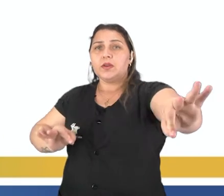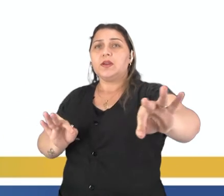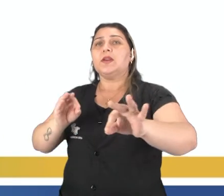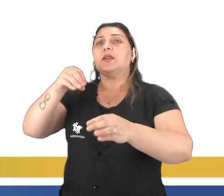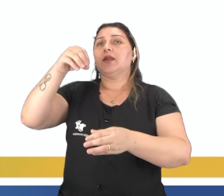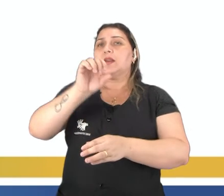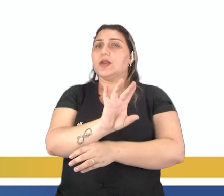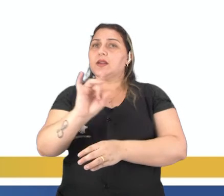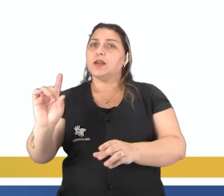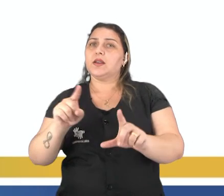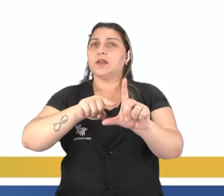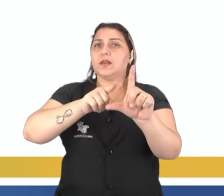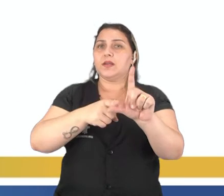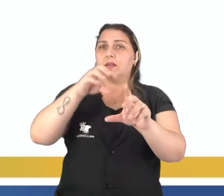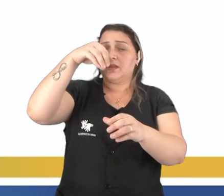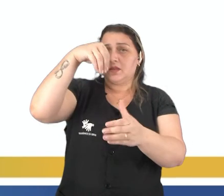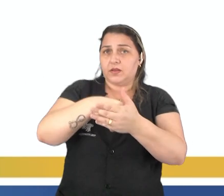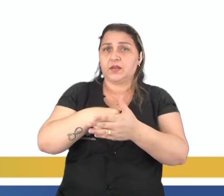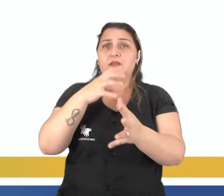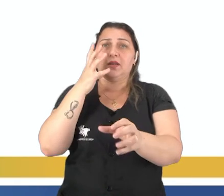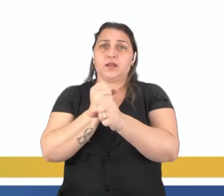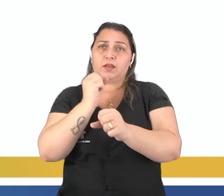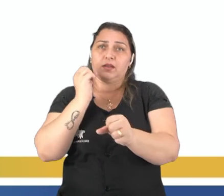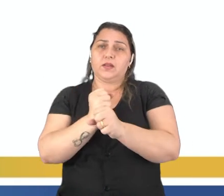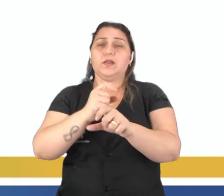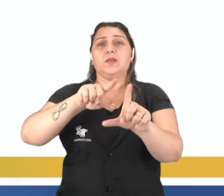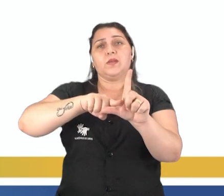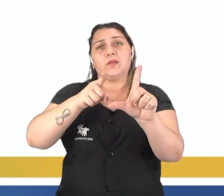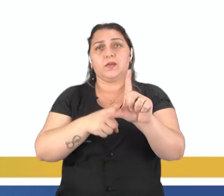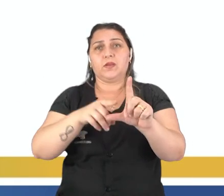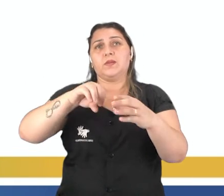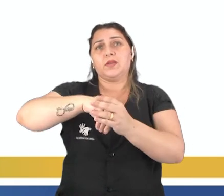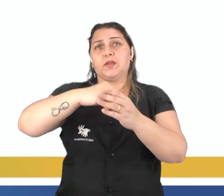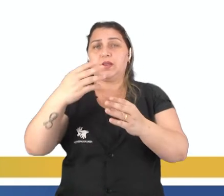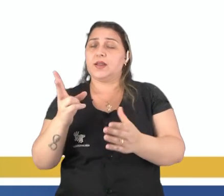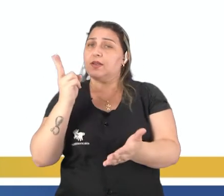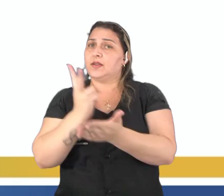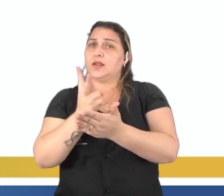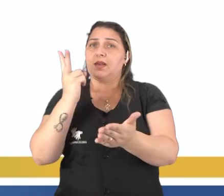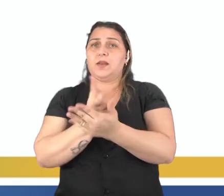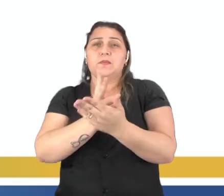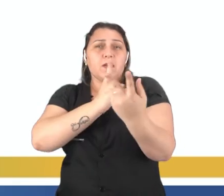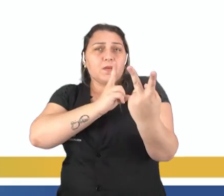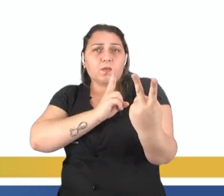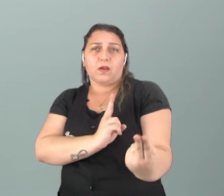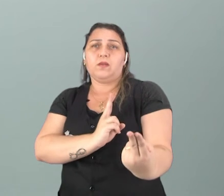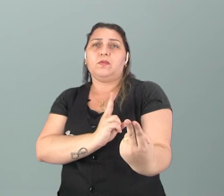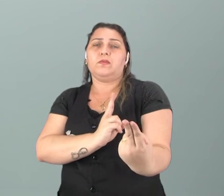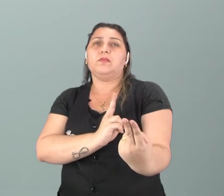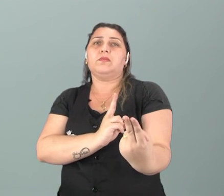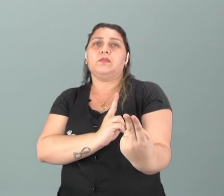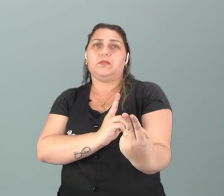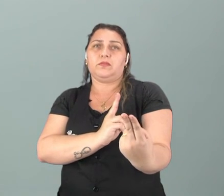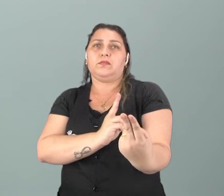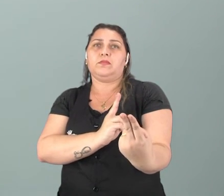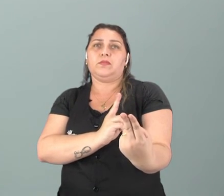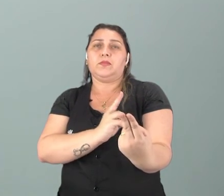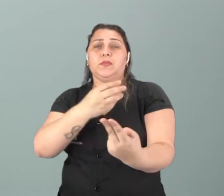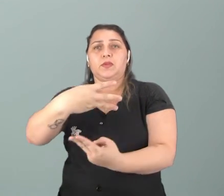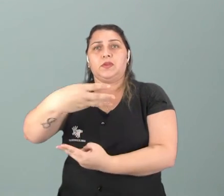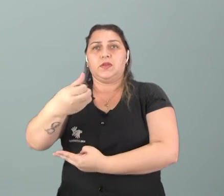dos polígonos regulares e que a soma dos ângulos externos de um polígono é sempre a mesma, né, ou seja, sempre